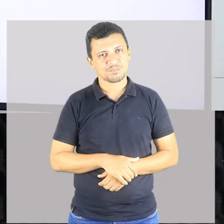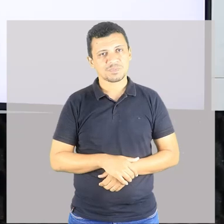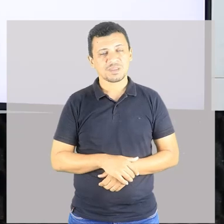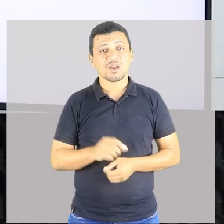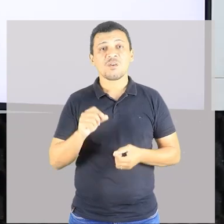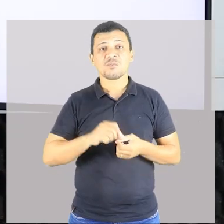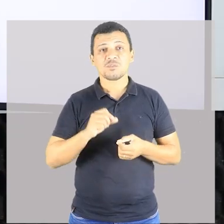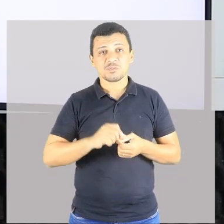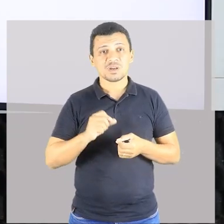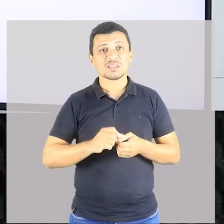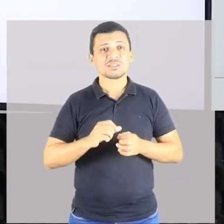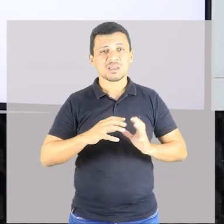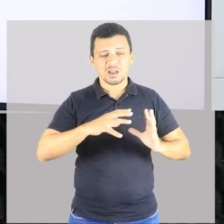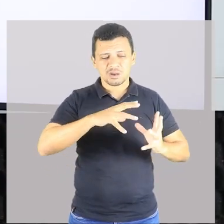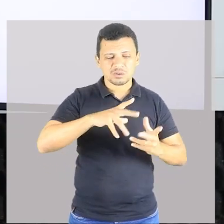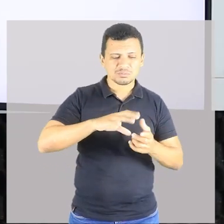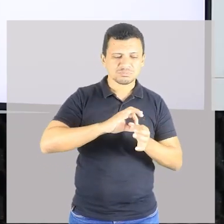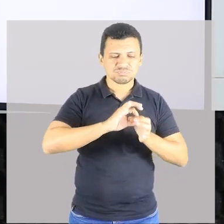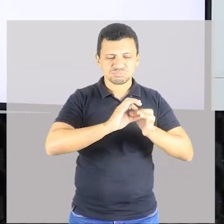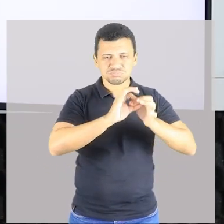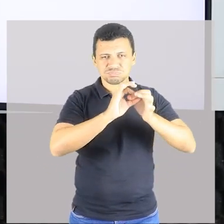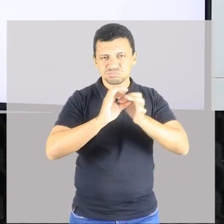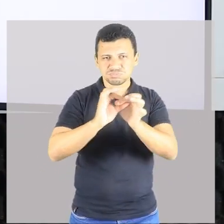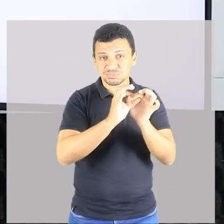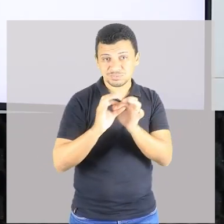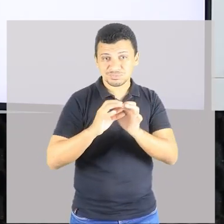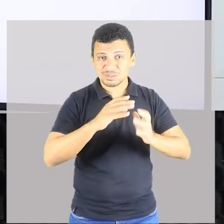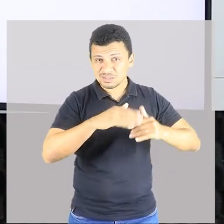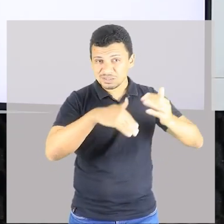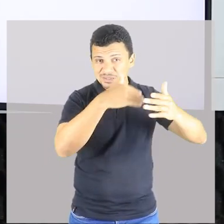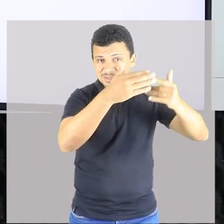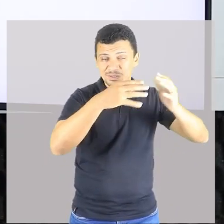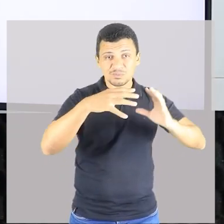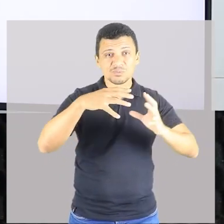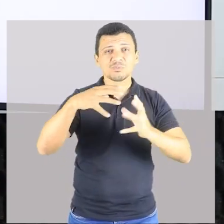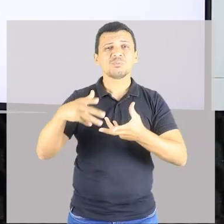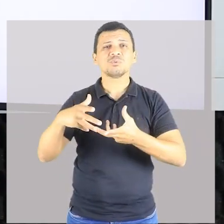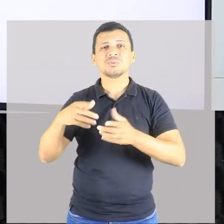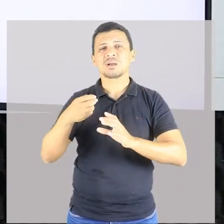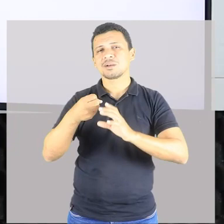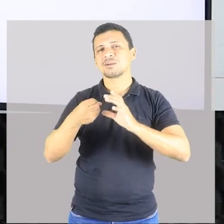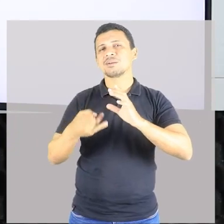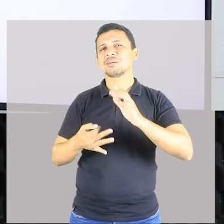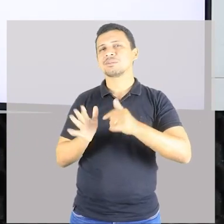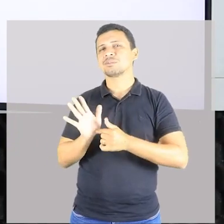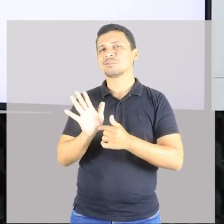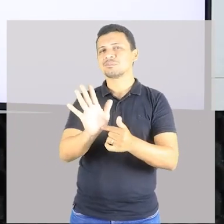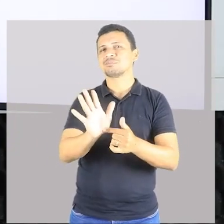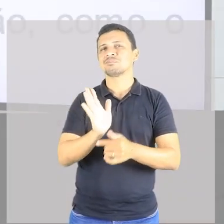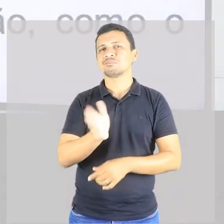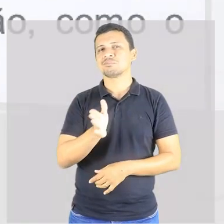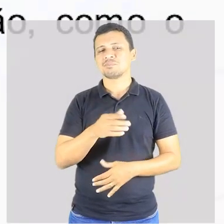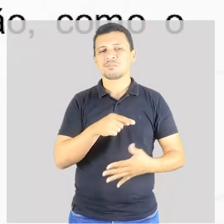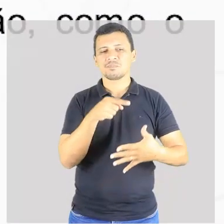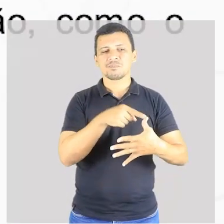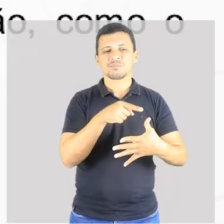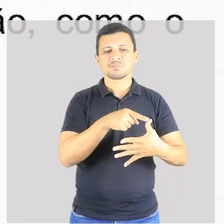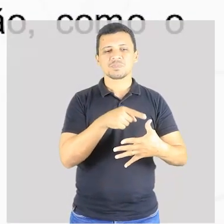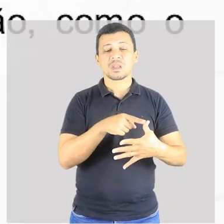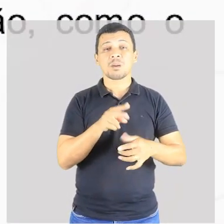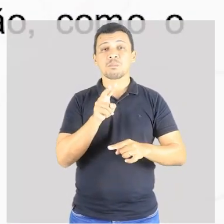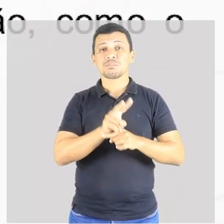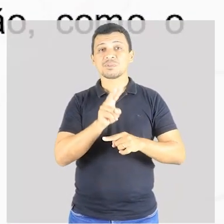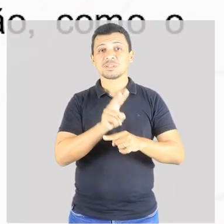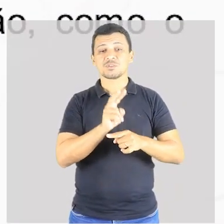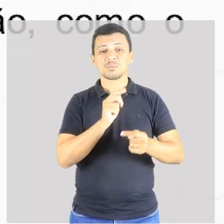se desenvolver, se intensificar no mundo, trazendo as características que foram citadas? Letra A,